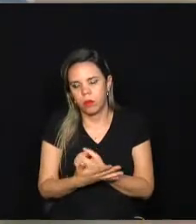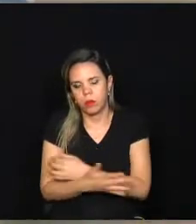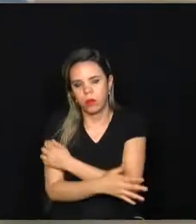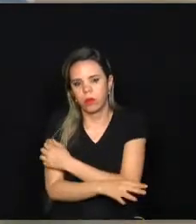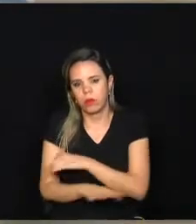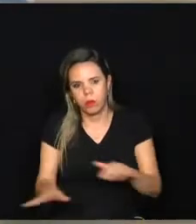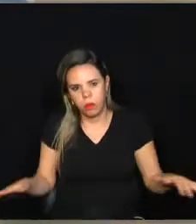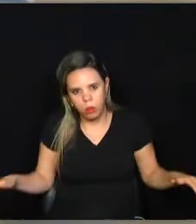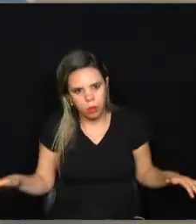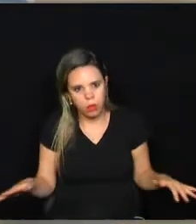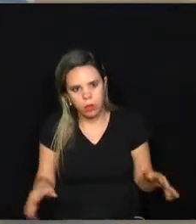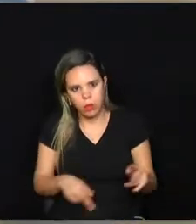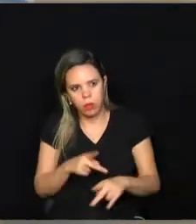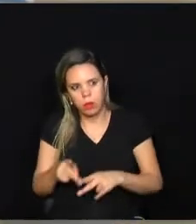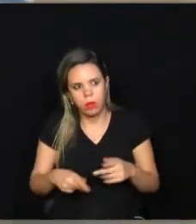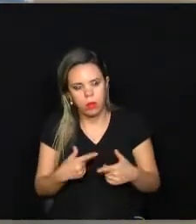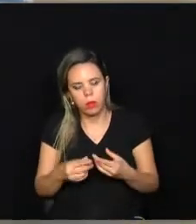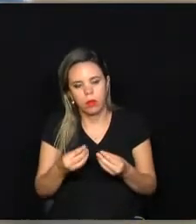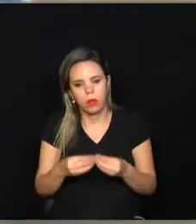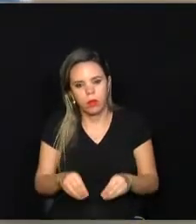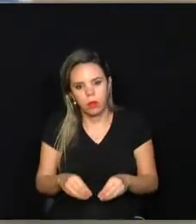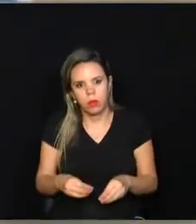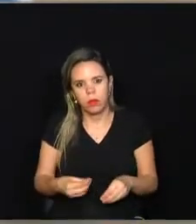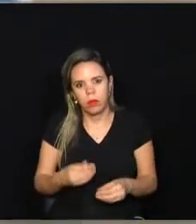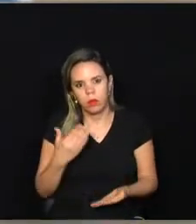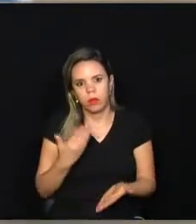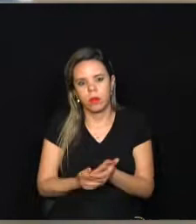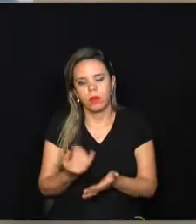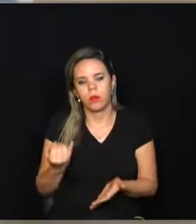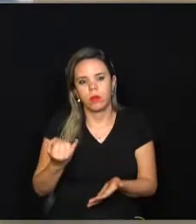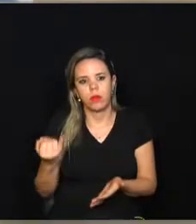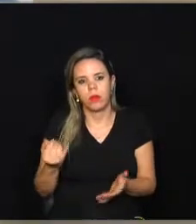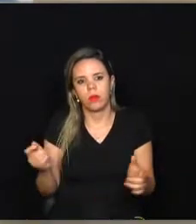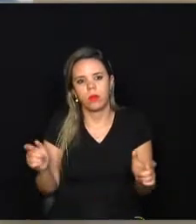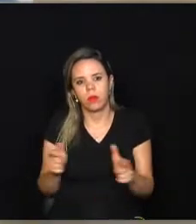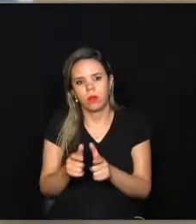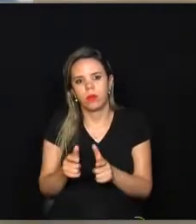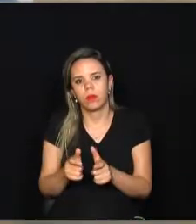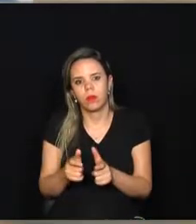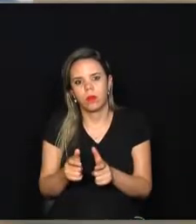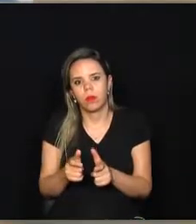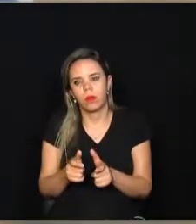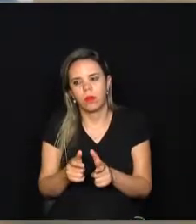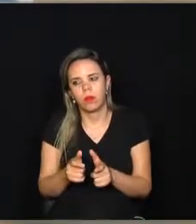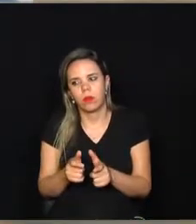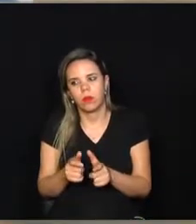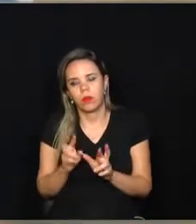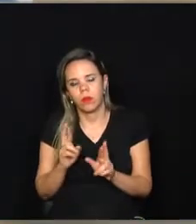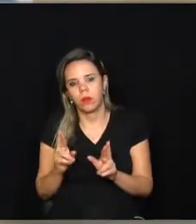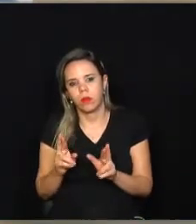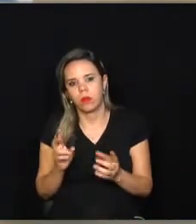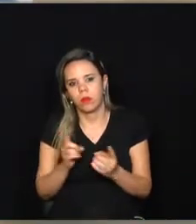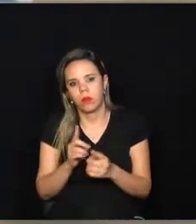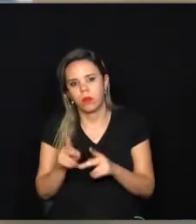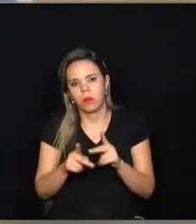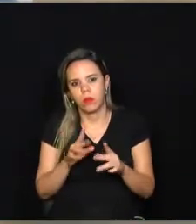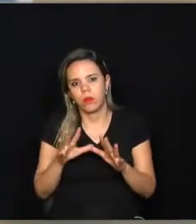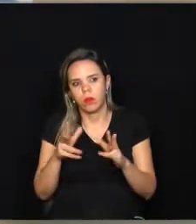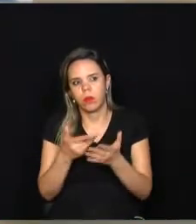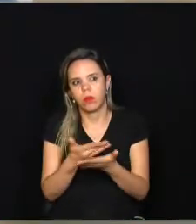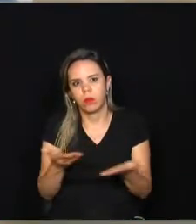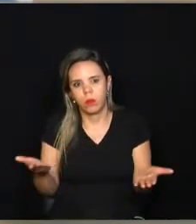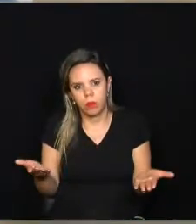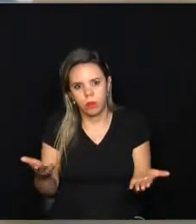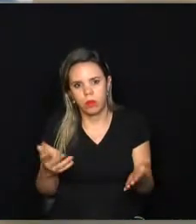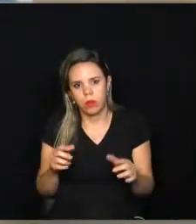com, com a população. Então acredito que foi muito importante essa redução e espero que tenha atendido a expectativa de todos com essa